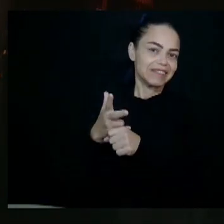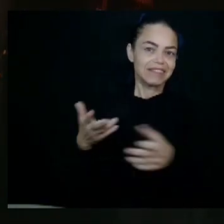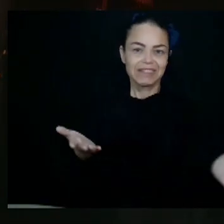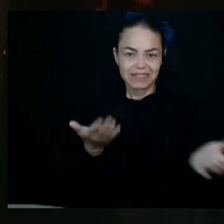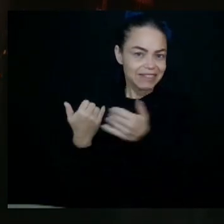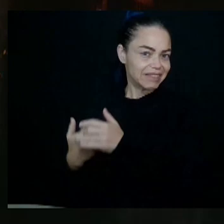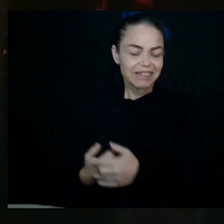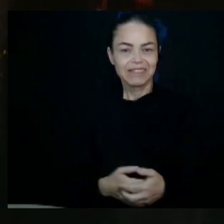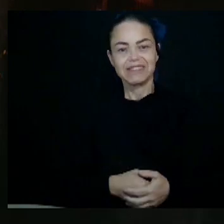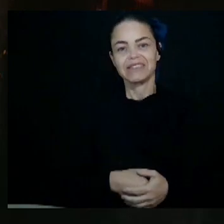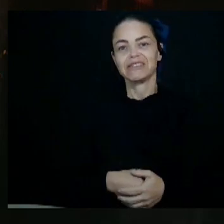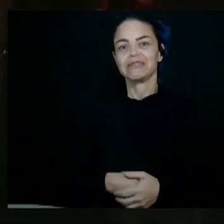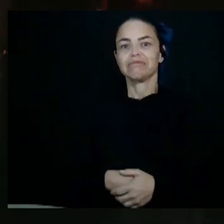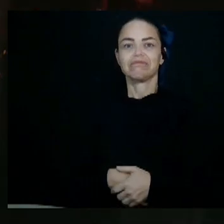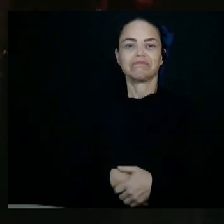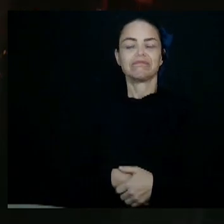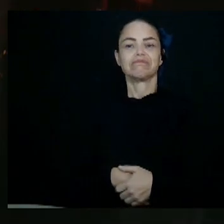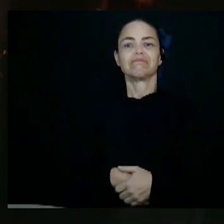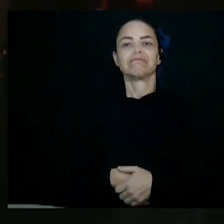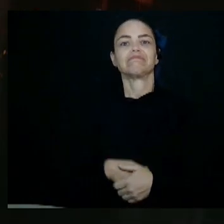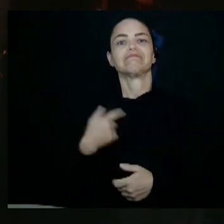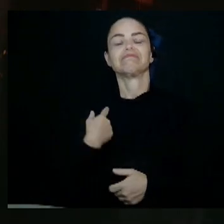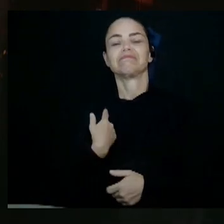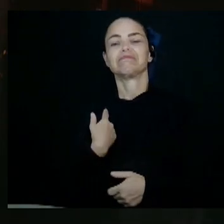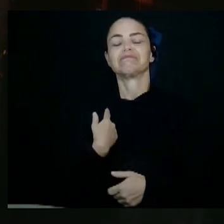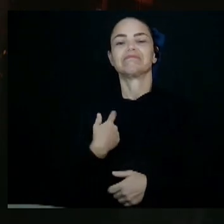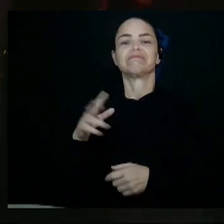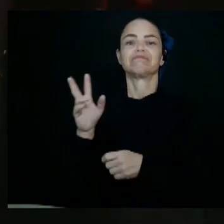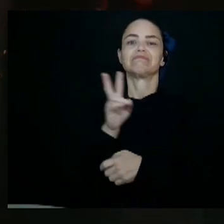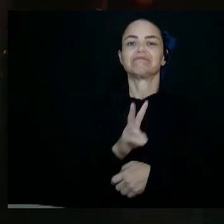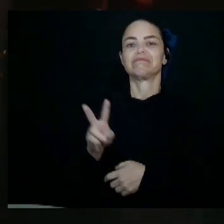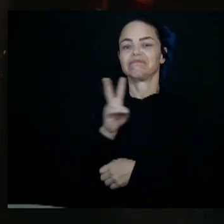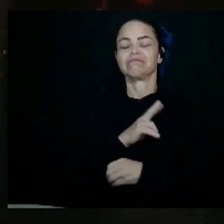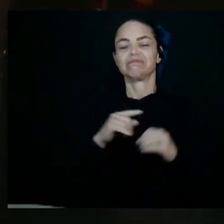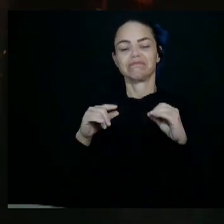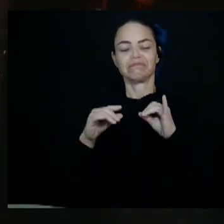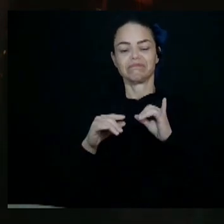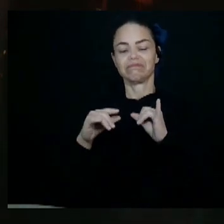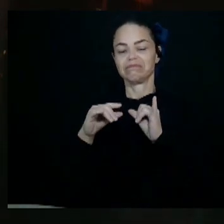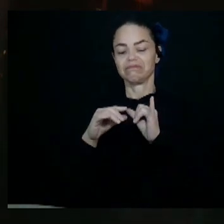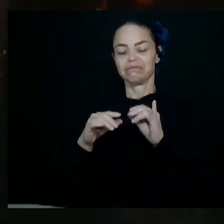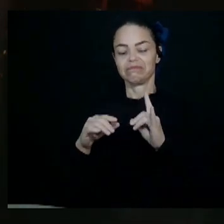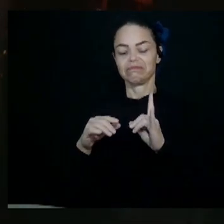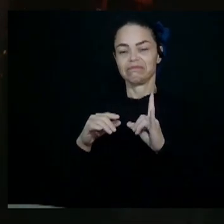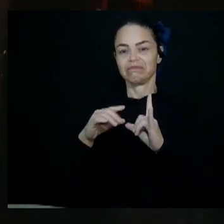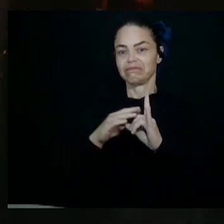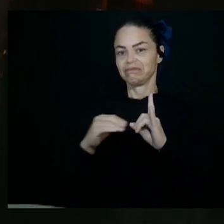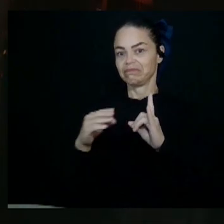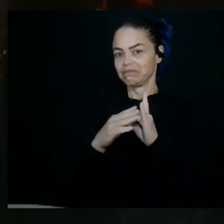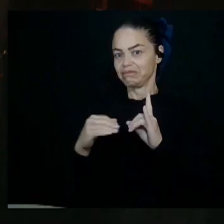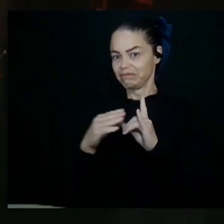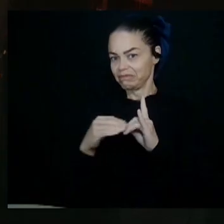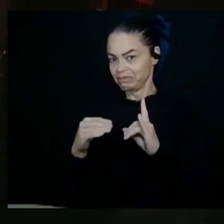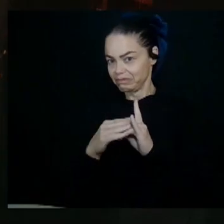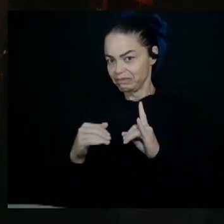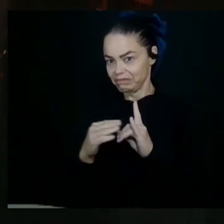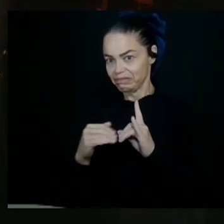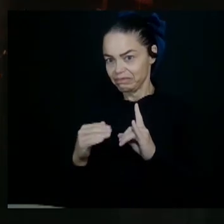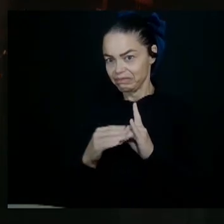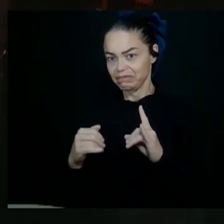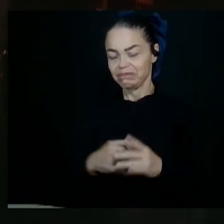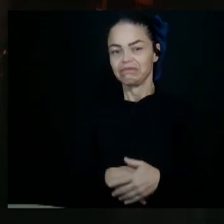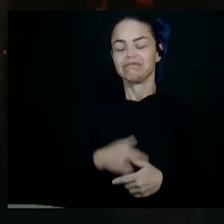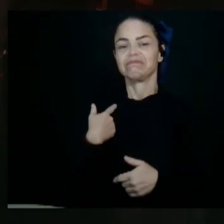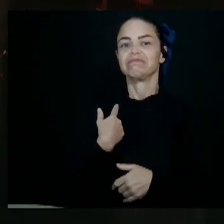sobre veganismo, sobre o vegetarianismo, né? O que é, qual a diferença, é um estilo de vida. A Fernanda Rocha, do